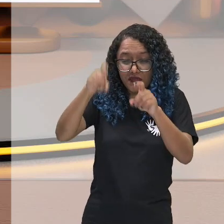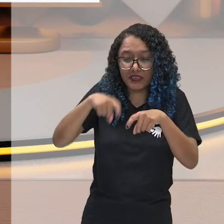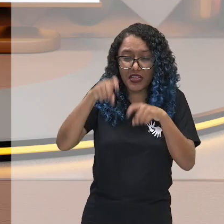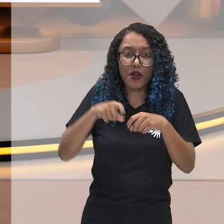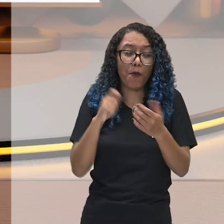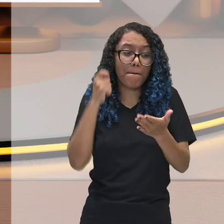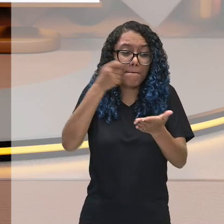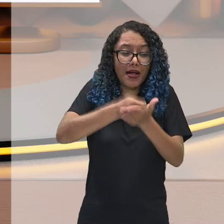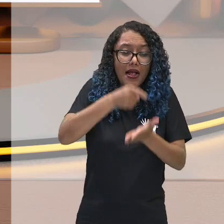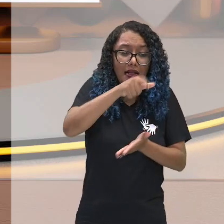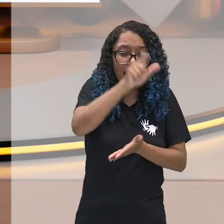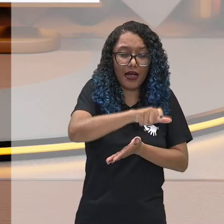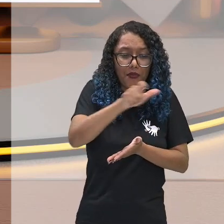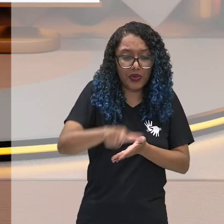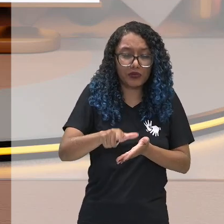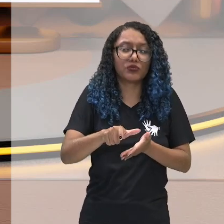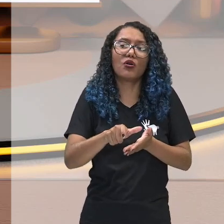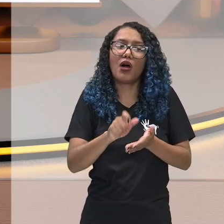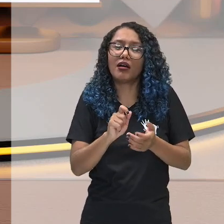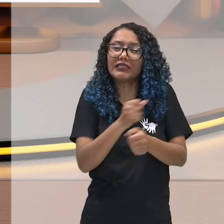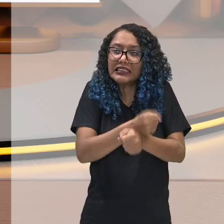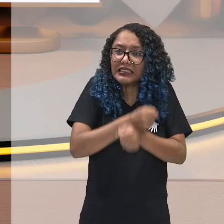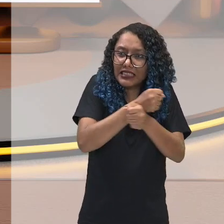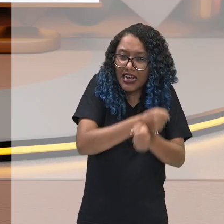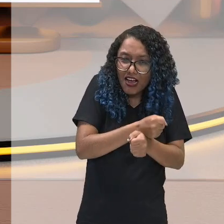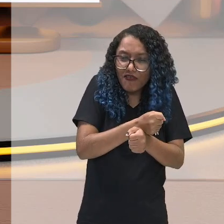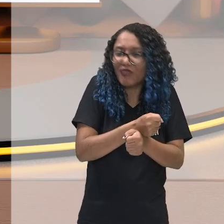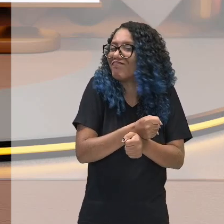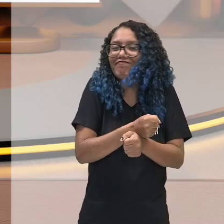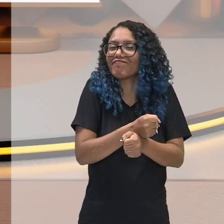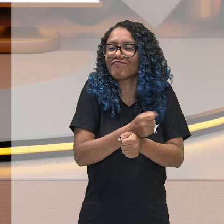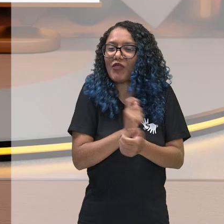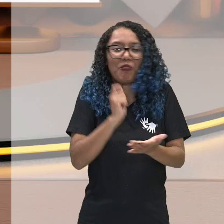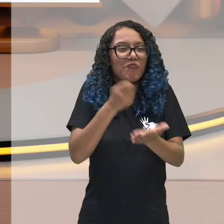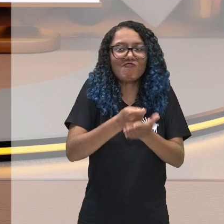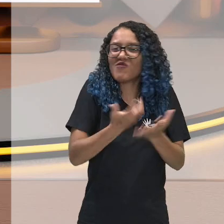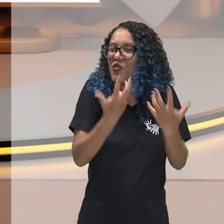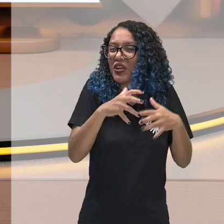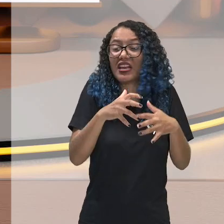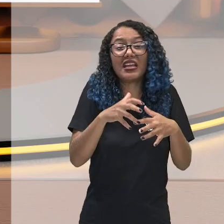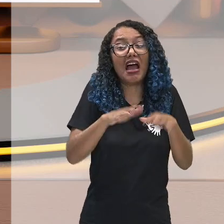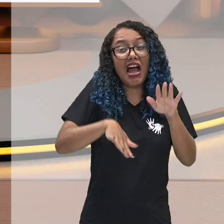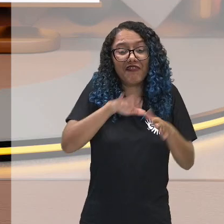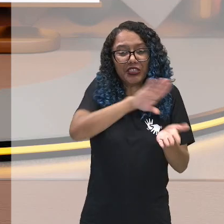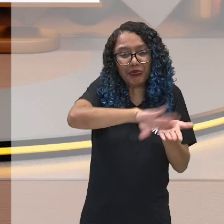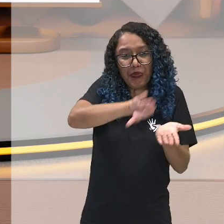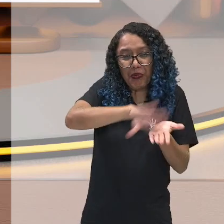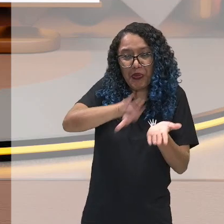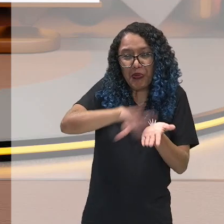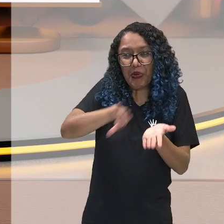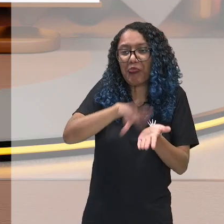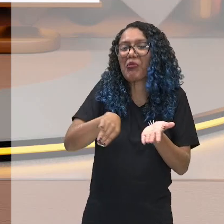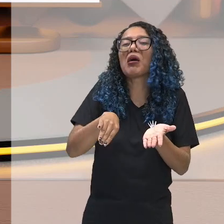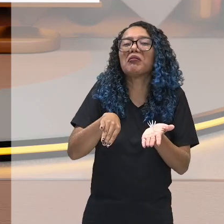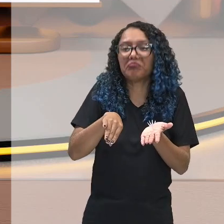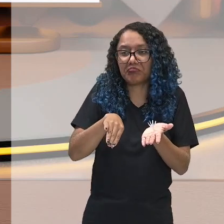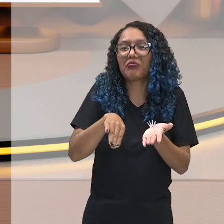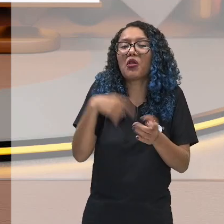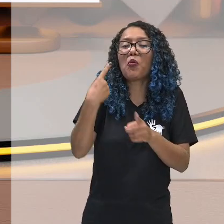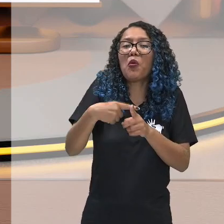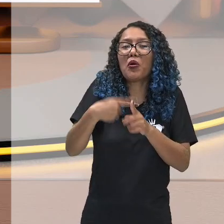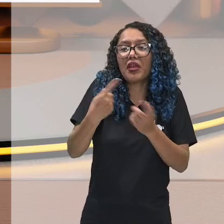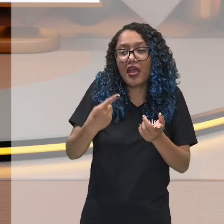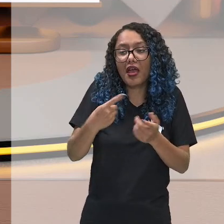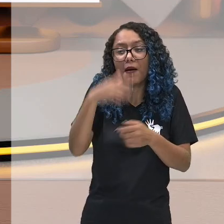ex-escravizado após a abolição, tá, gente? Muitas vezes expulsando o negro recém-liberto das